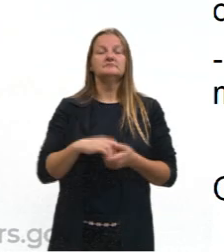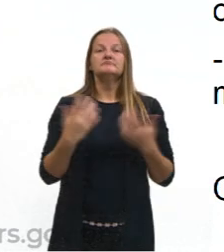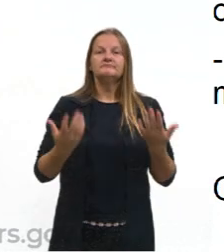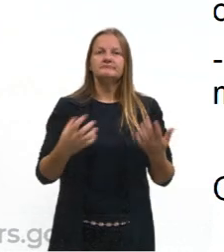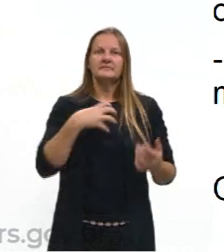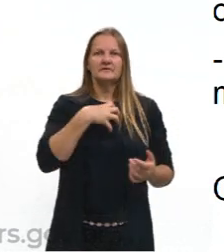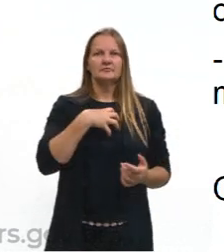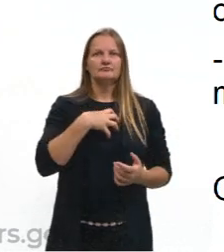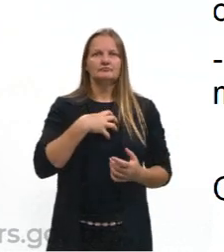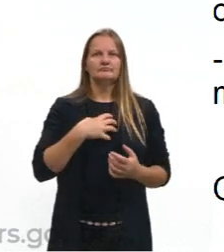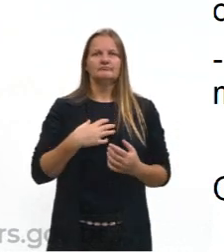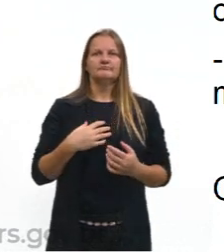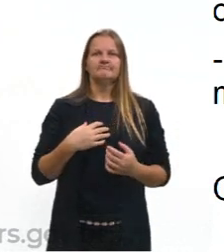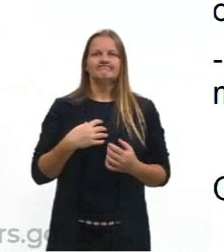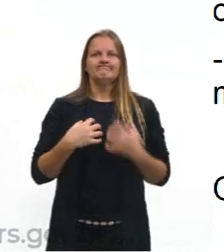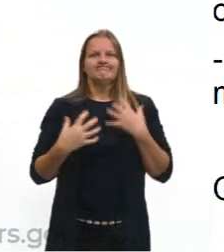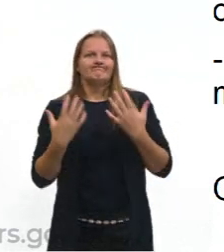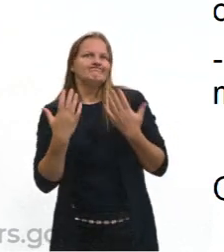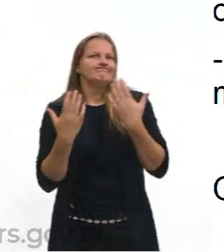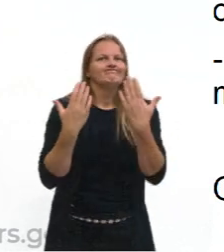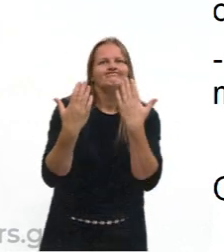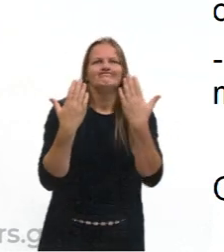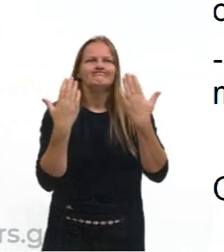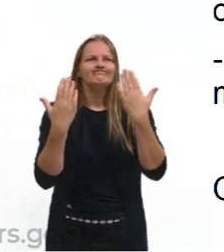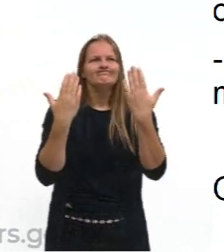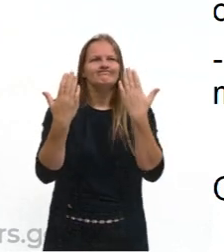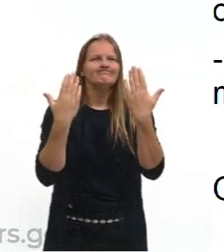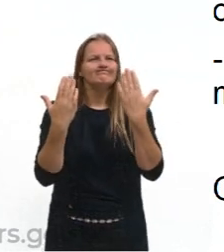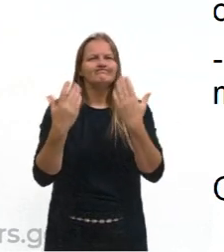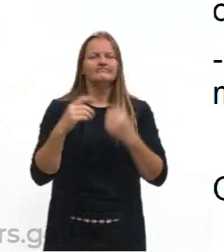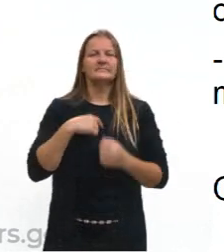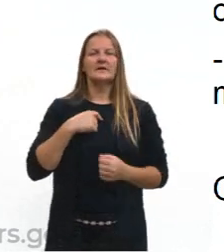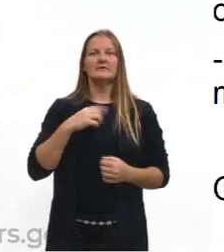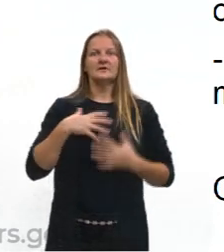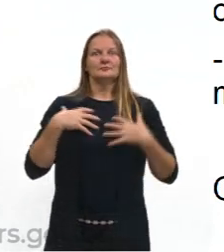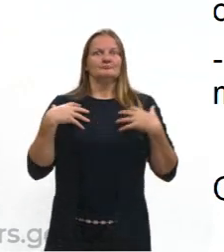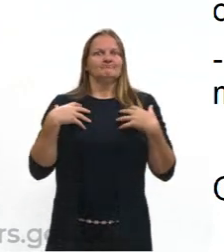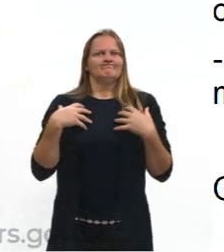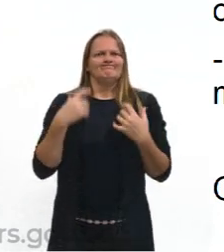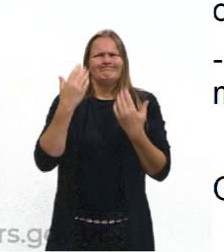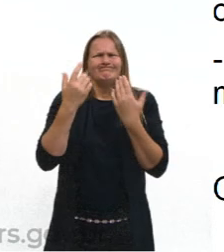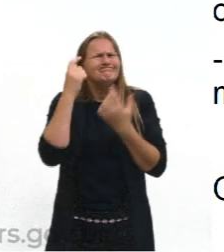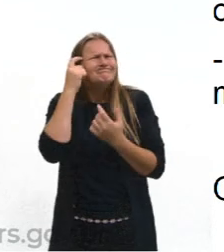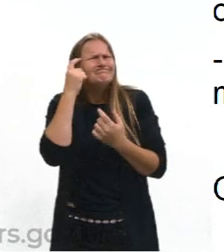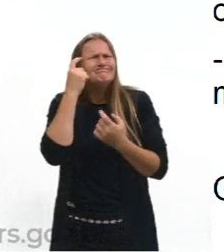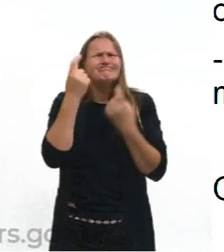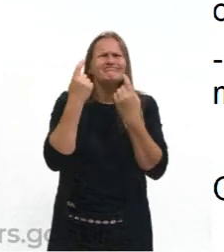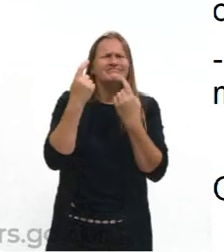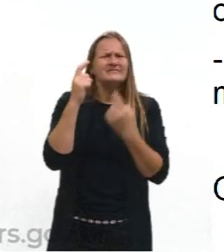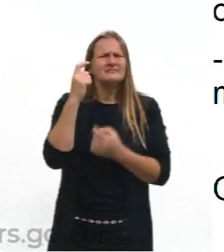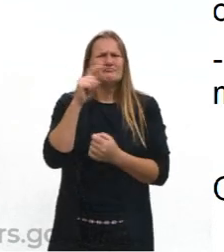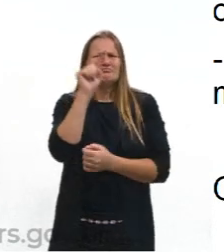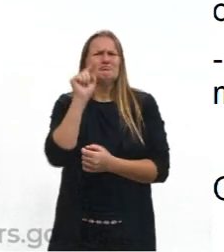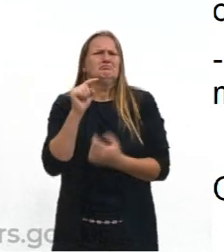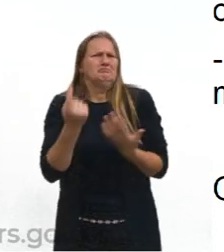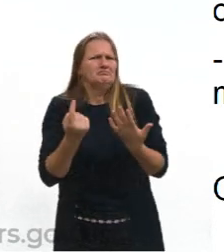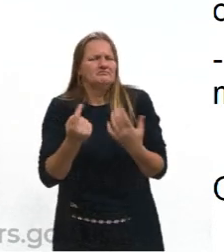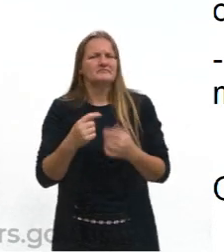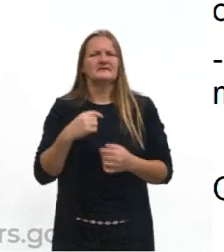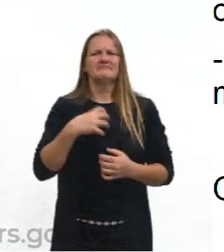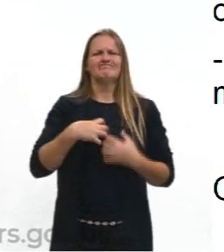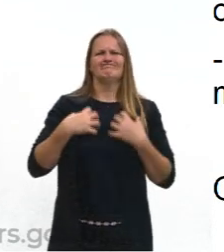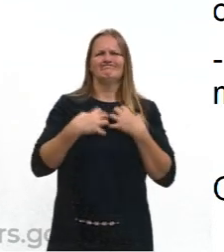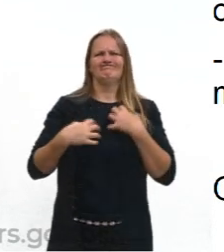apresentar uma sensação de Indecisão de hesitação de imprecisão de